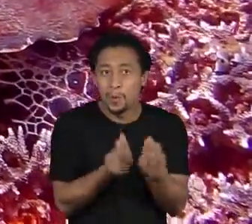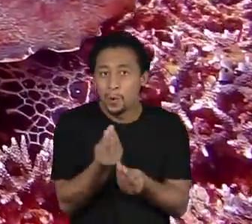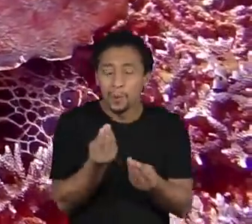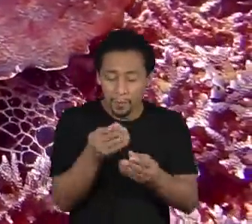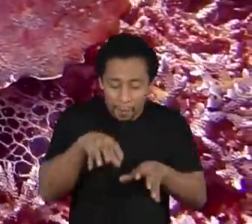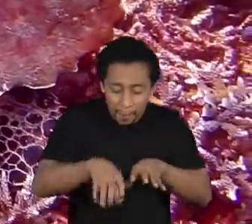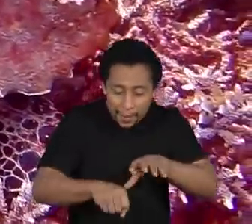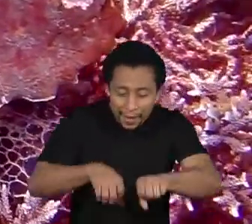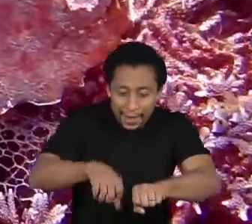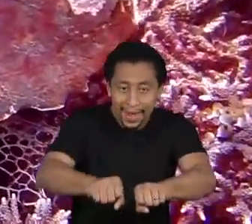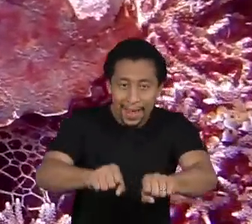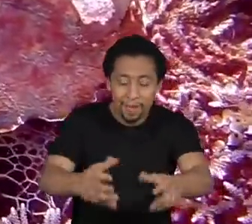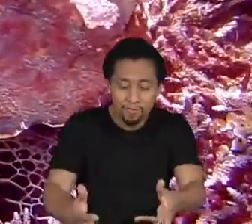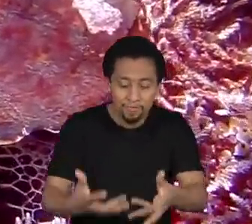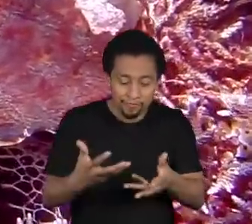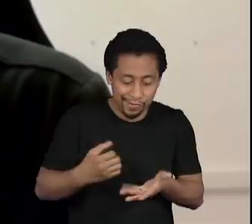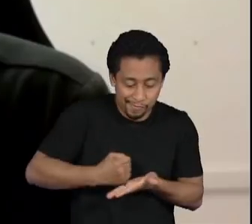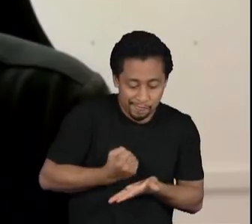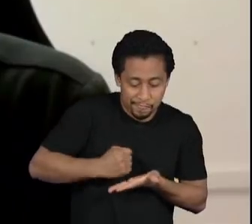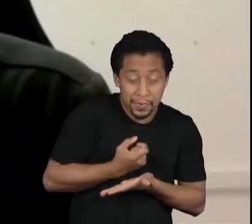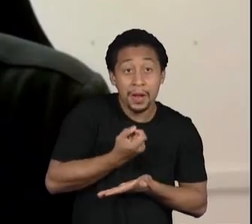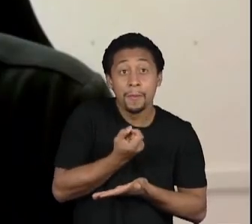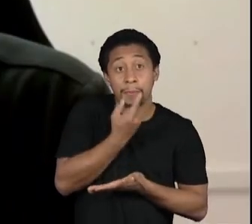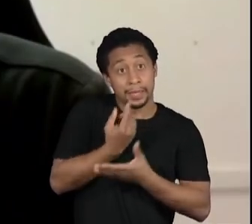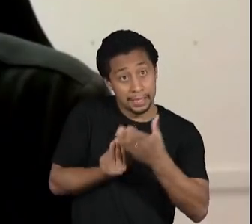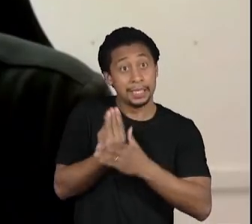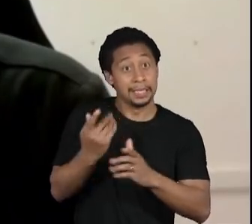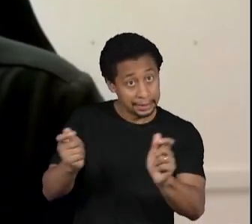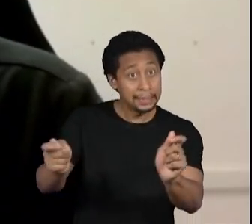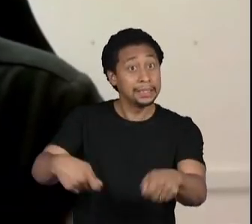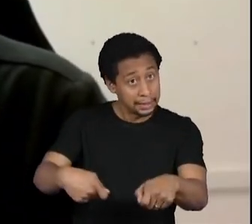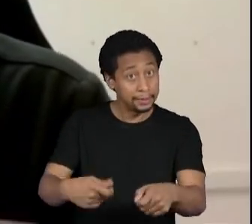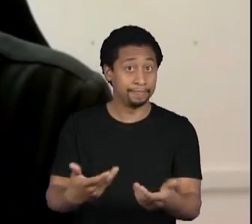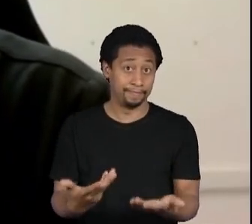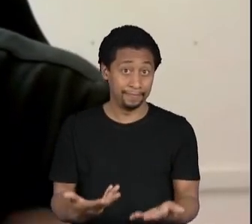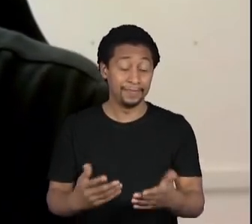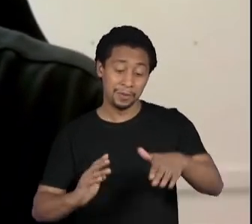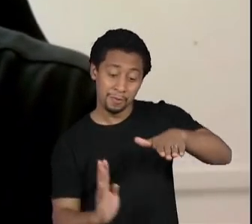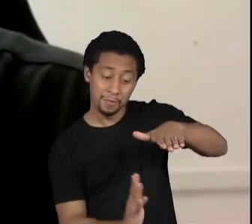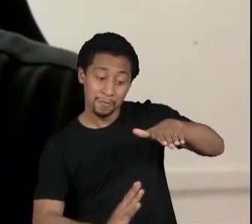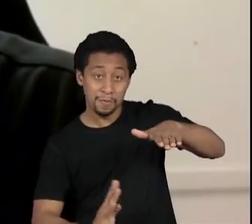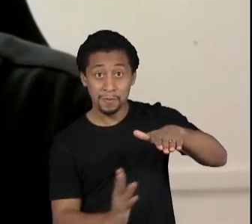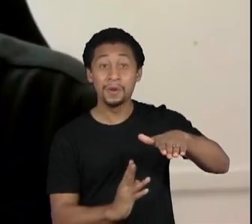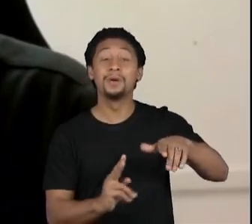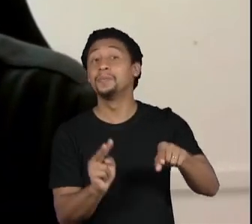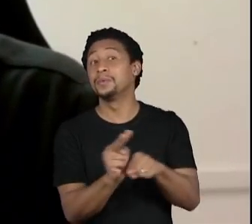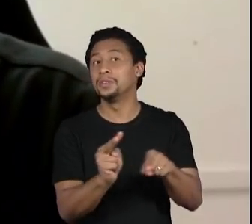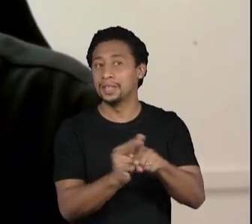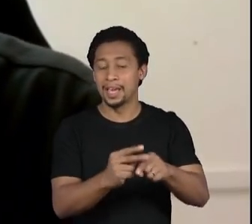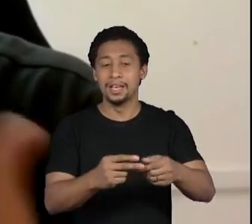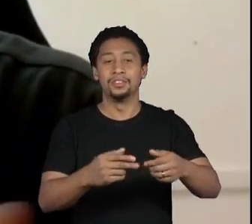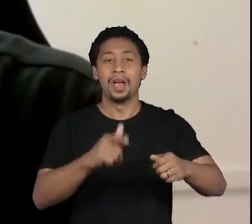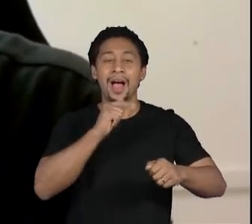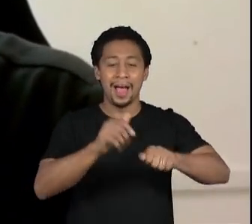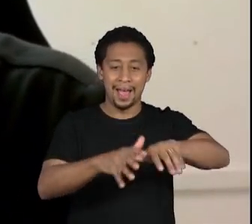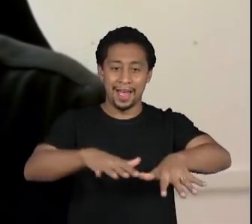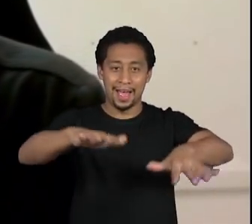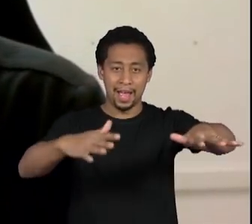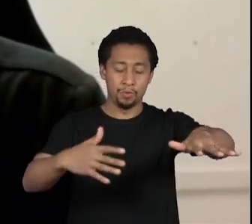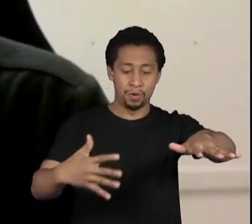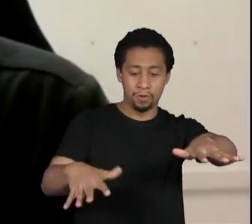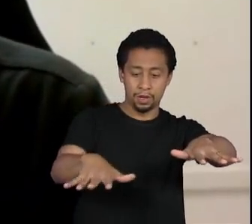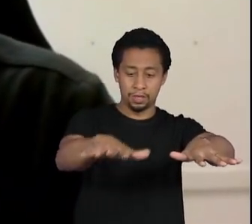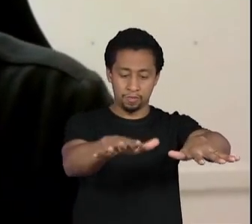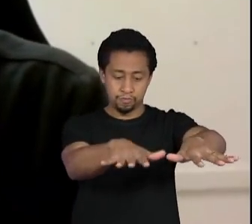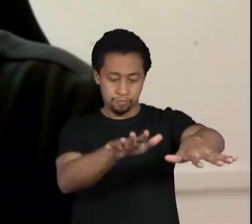algumas espécies presentes nos ambientes recifais, né? Os recifes também protegem a costa de eventos ambientais